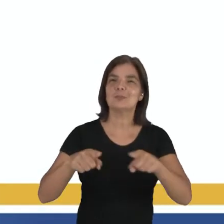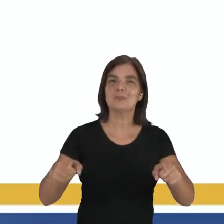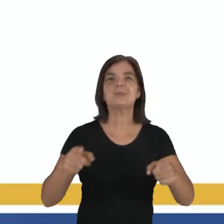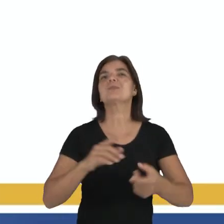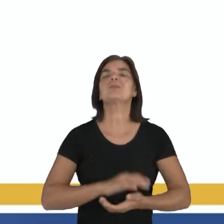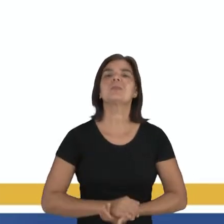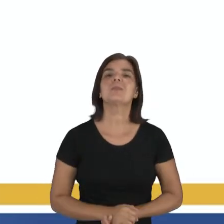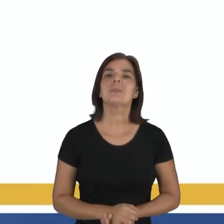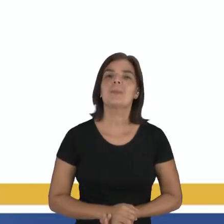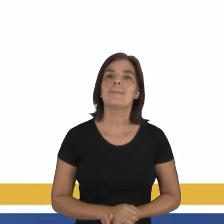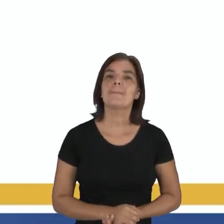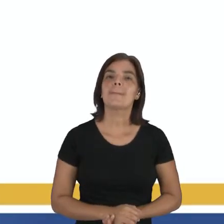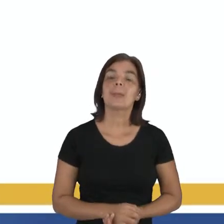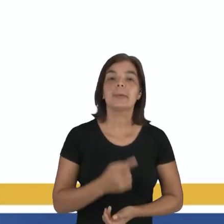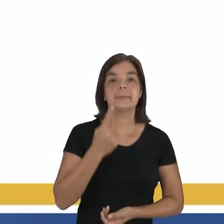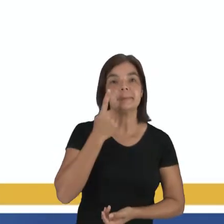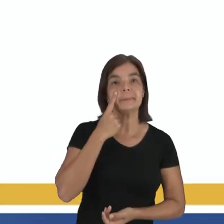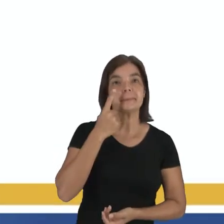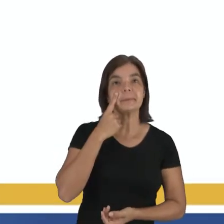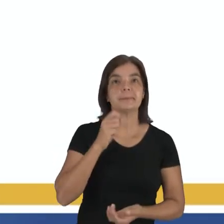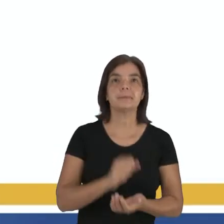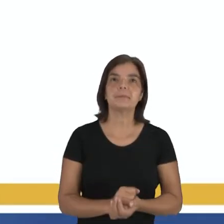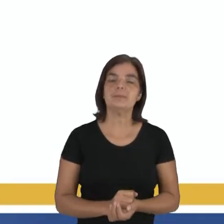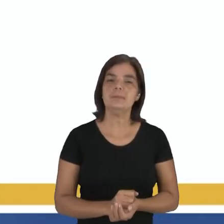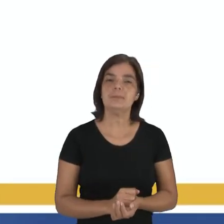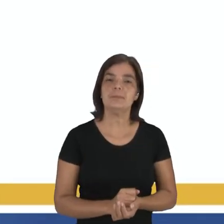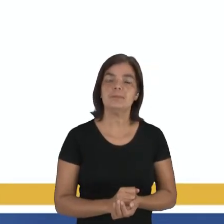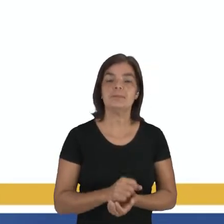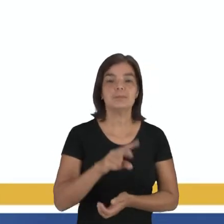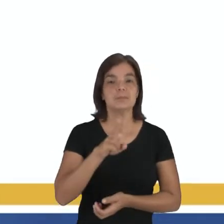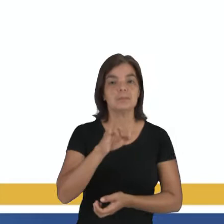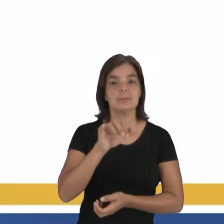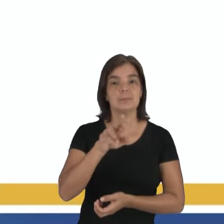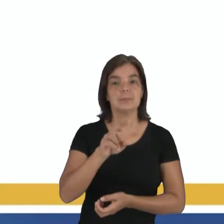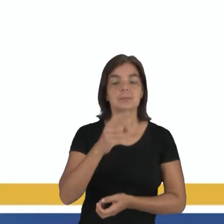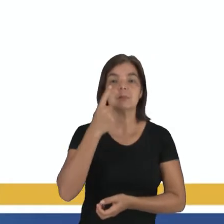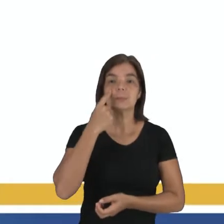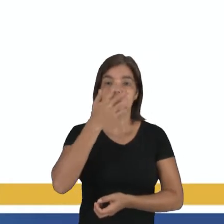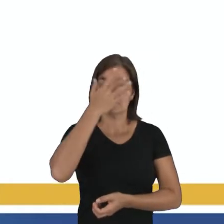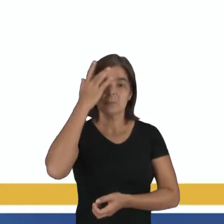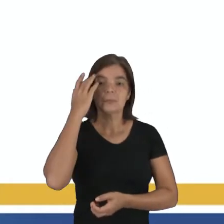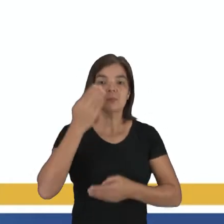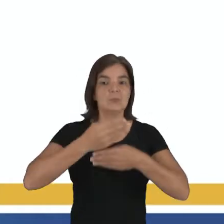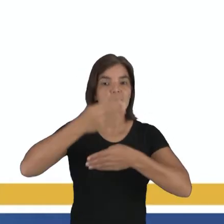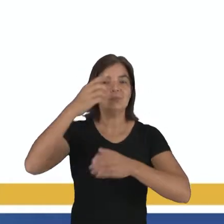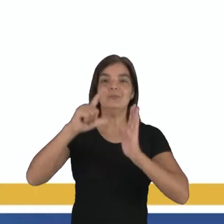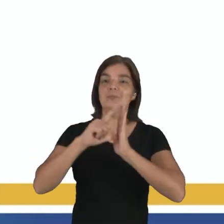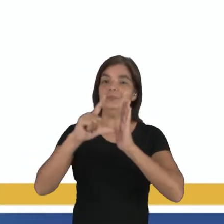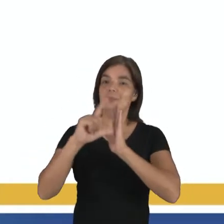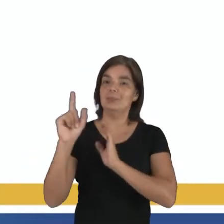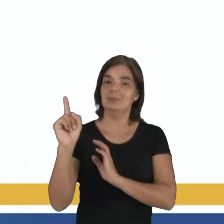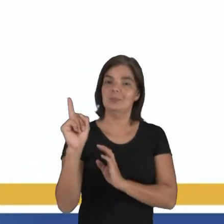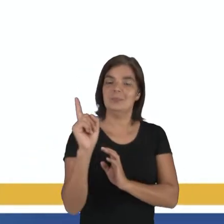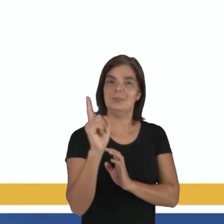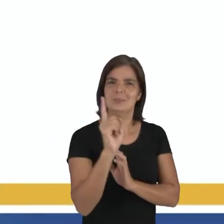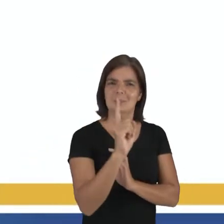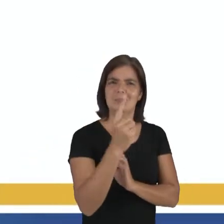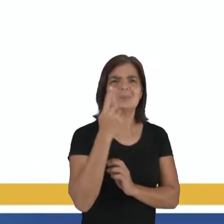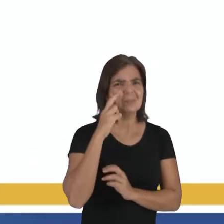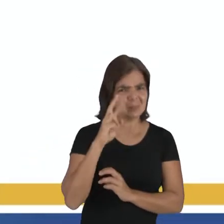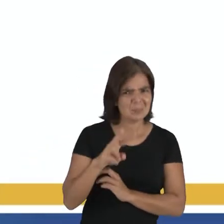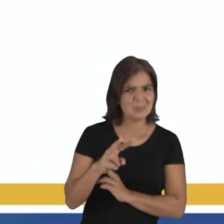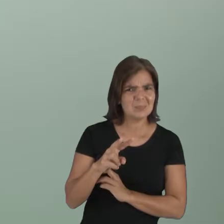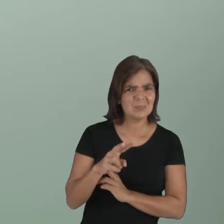no chão. Gente, olha essa expressão destacada, as vitrines te vendo passar. Literalmente, uma vitrine te